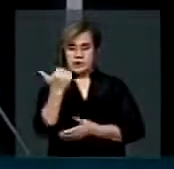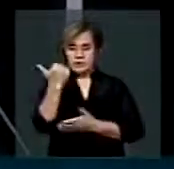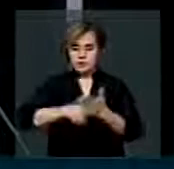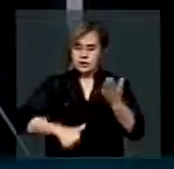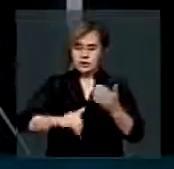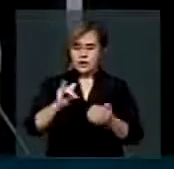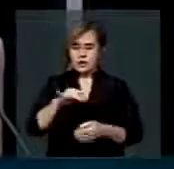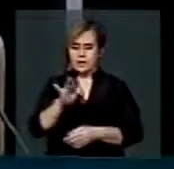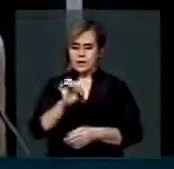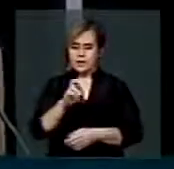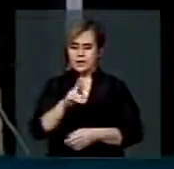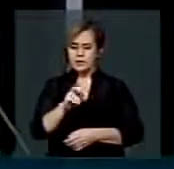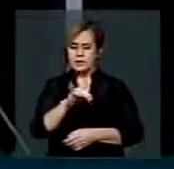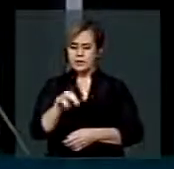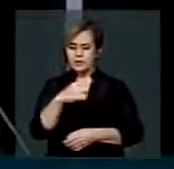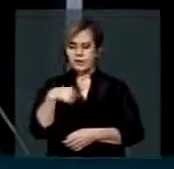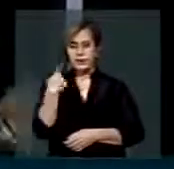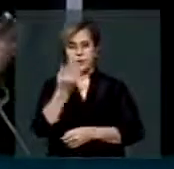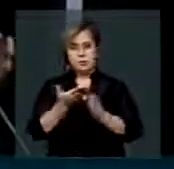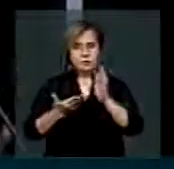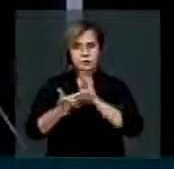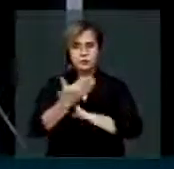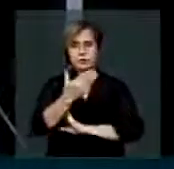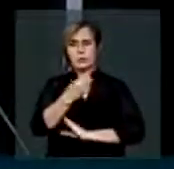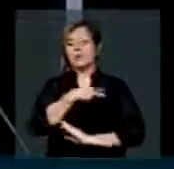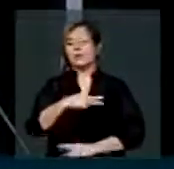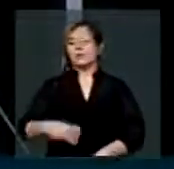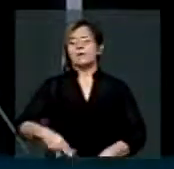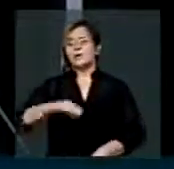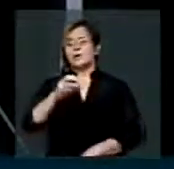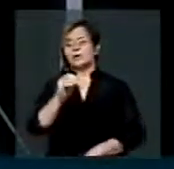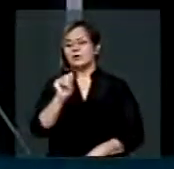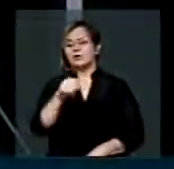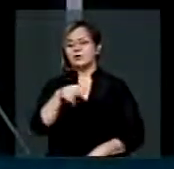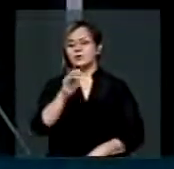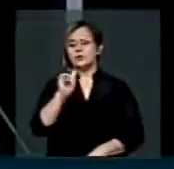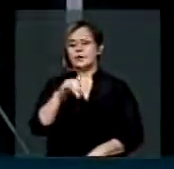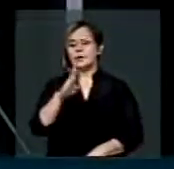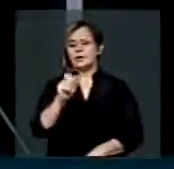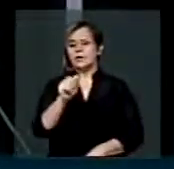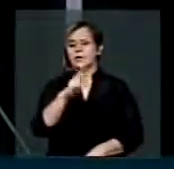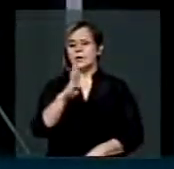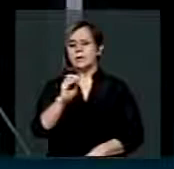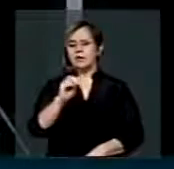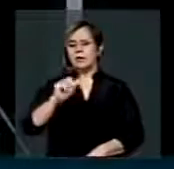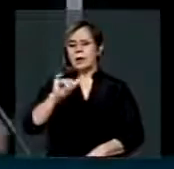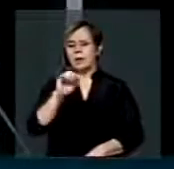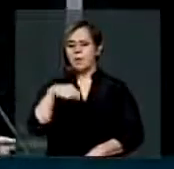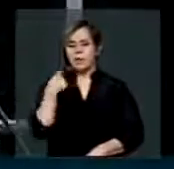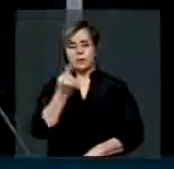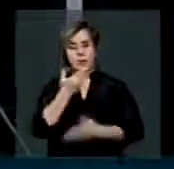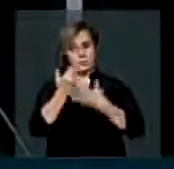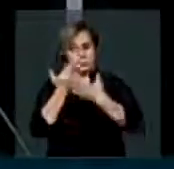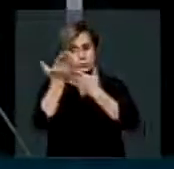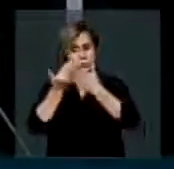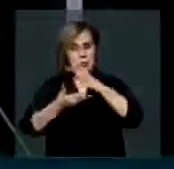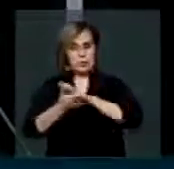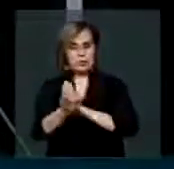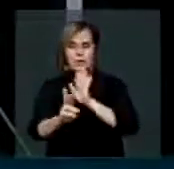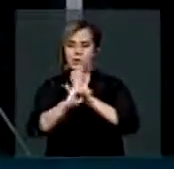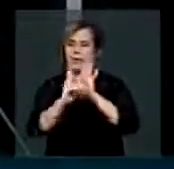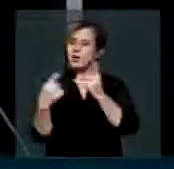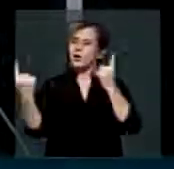encaminhar para o ministro Joaquim Barbosa, do Conselho Nacional de Justiça, representação contra as